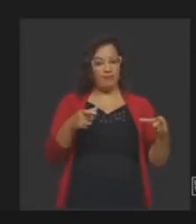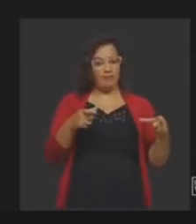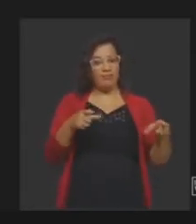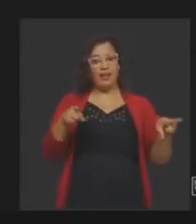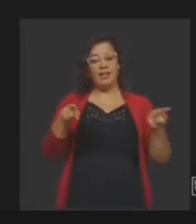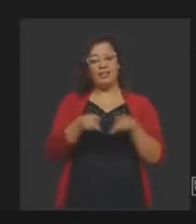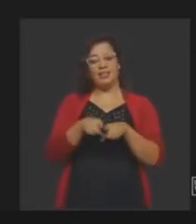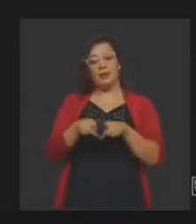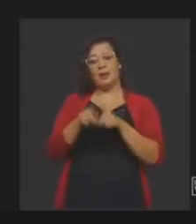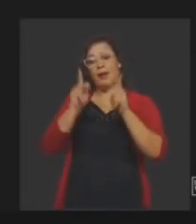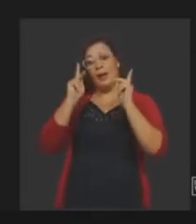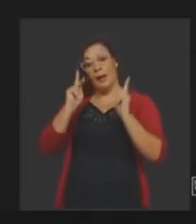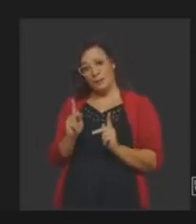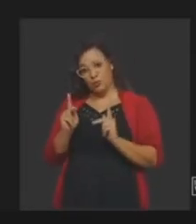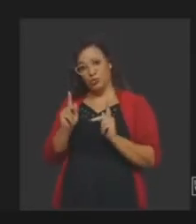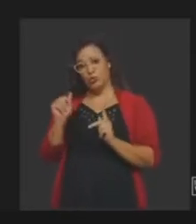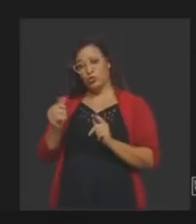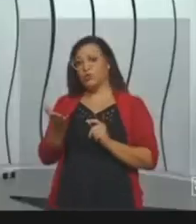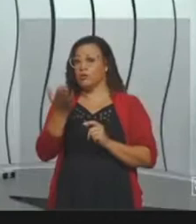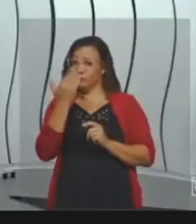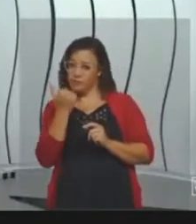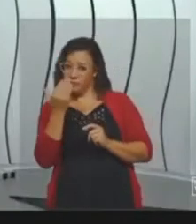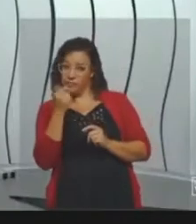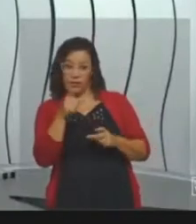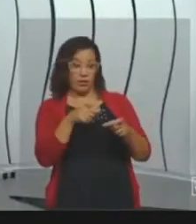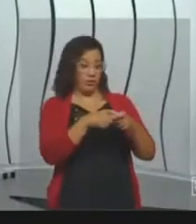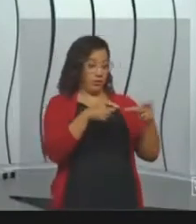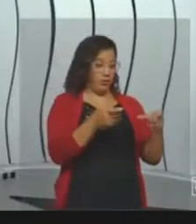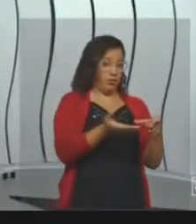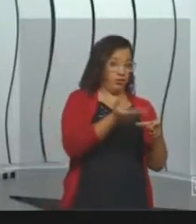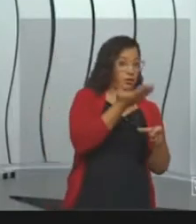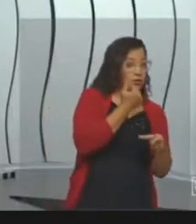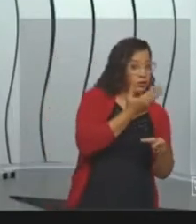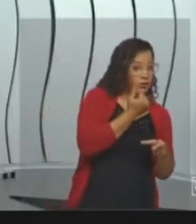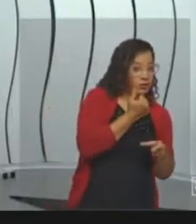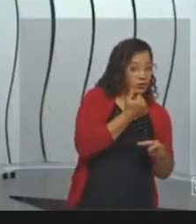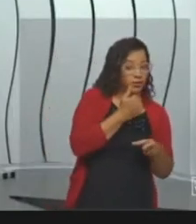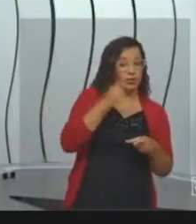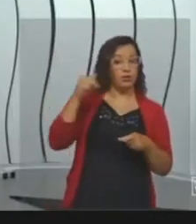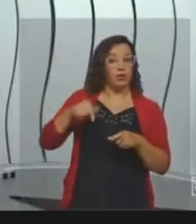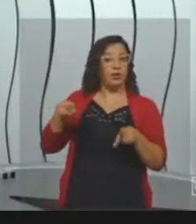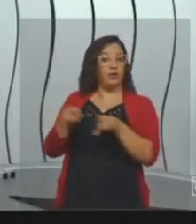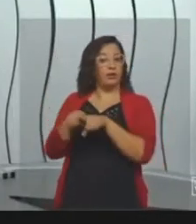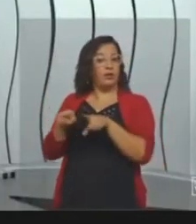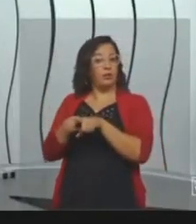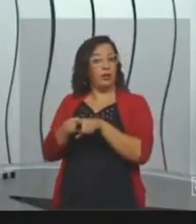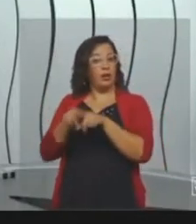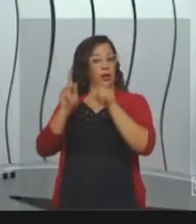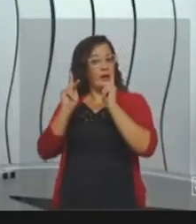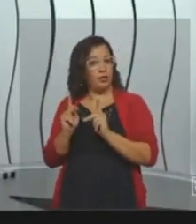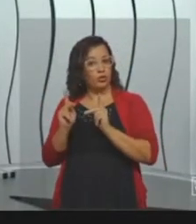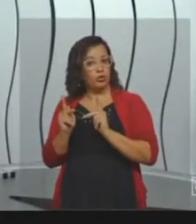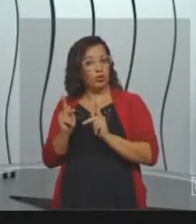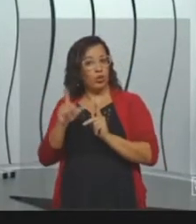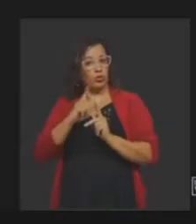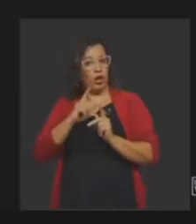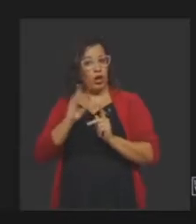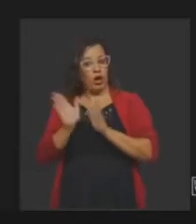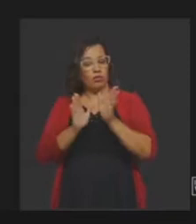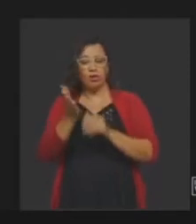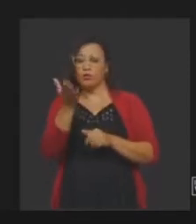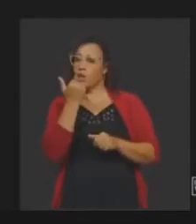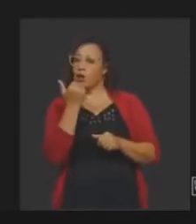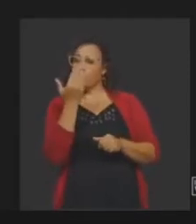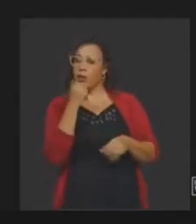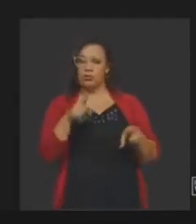às pessoas a esses alimentos. Quanto mais alimento você produz, mais você aumenta o acesso das pessoas a esses alimentos.